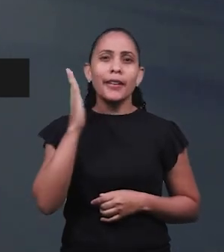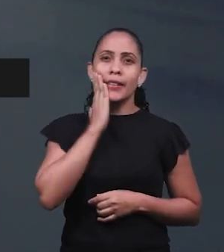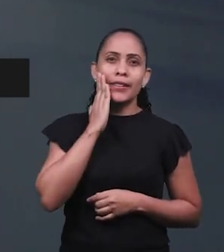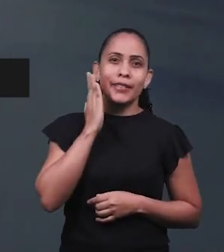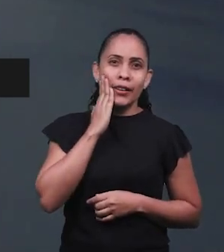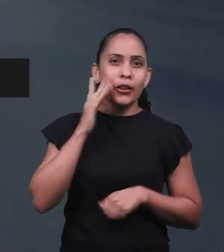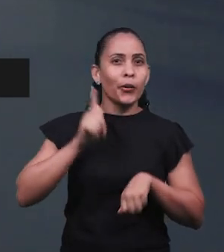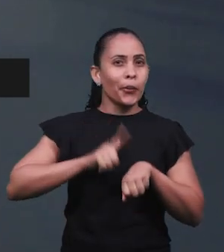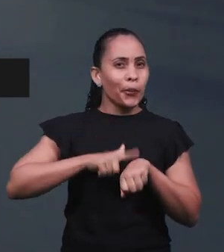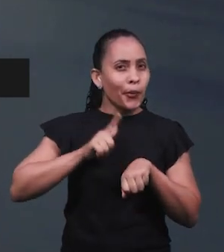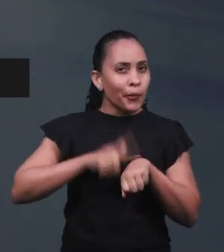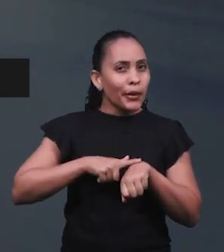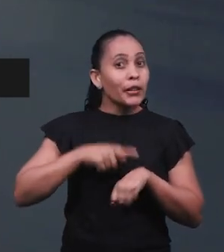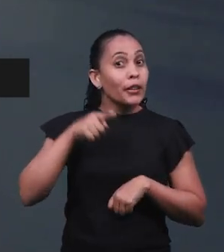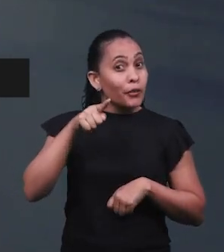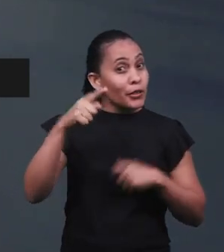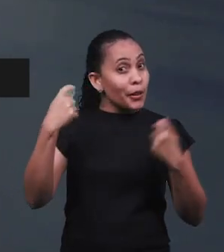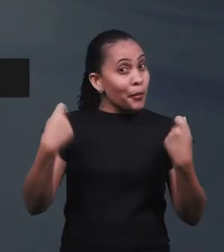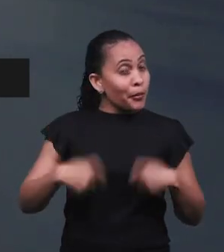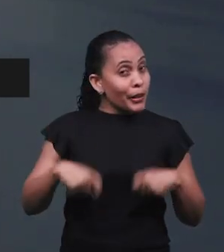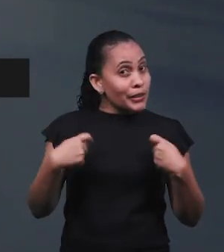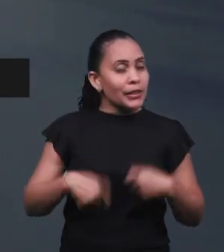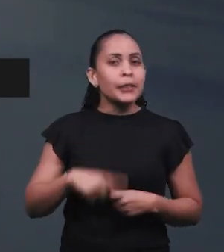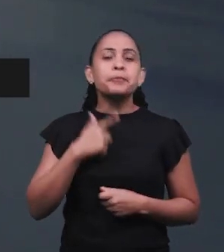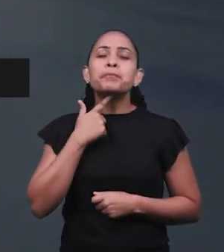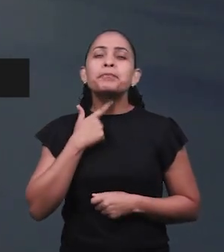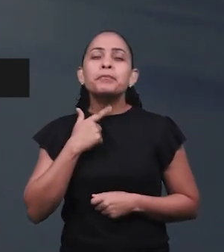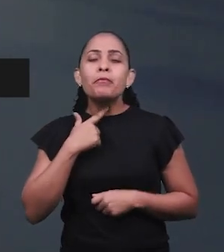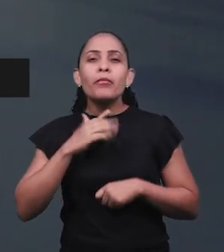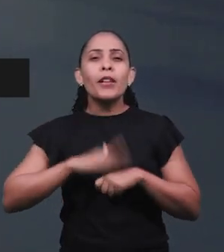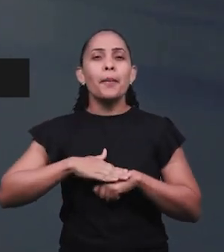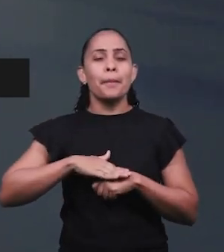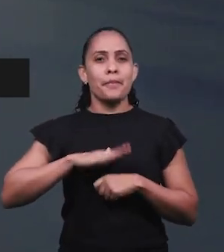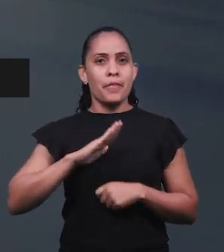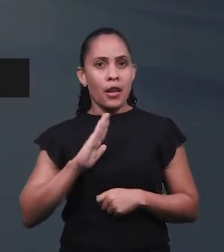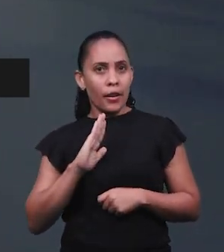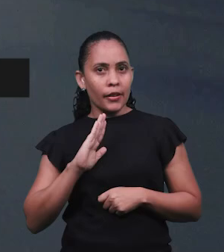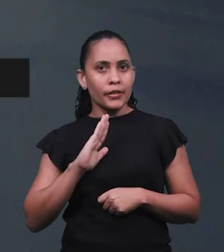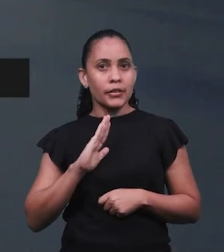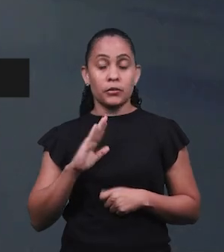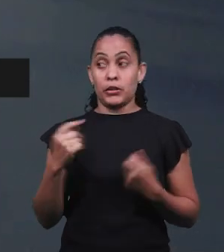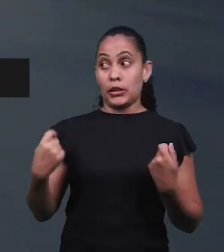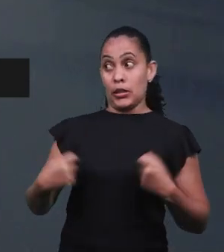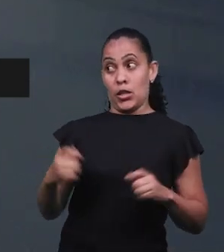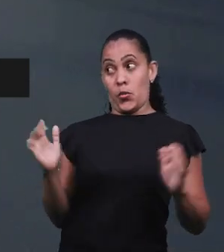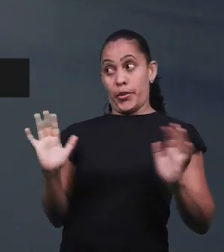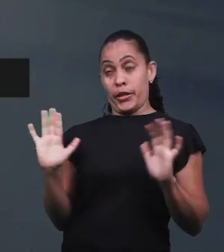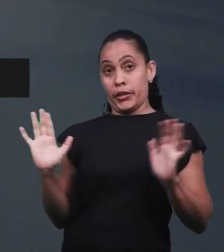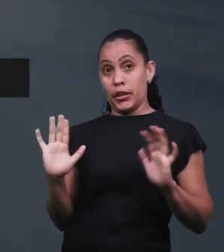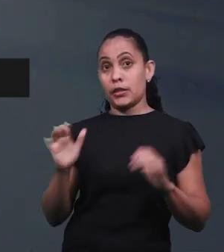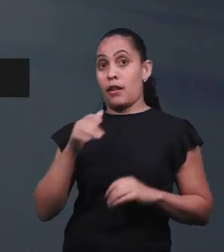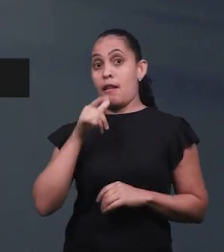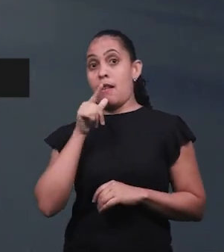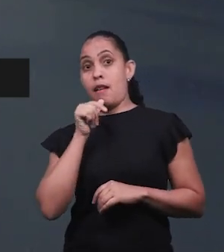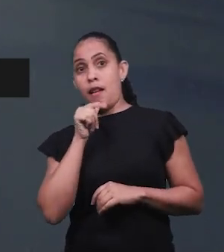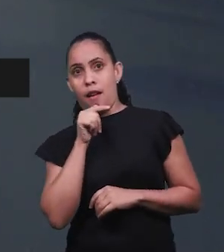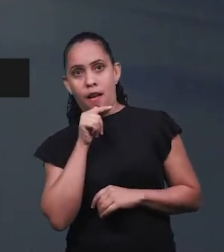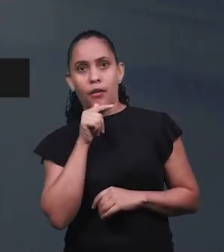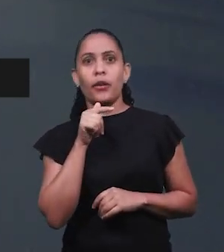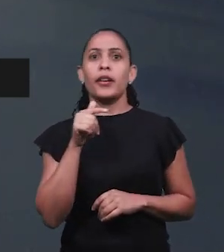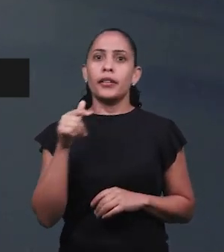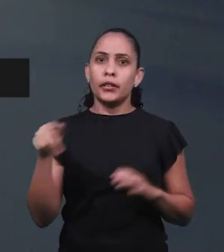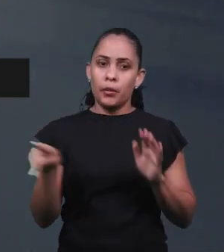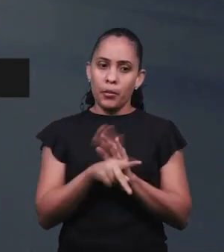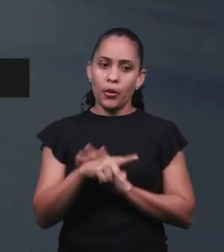entender o momento que você precisa de ter sede para beber mais líquido, que você não precisa de beber tanto líquido. Isso também